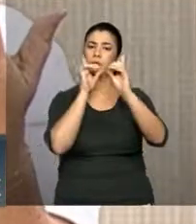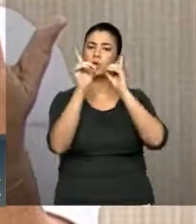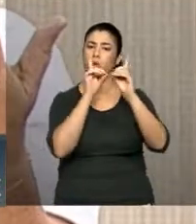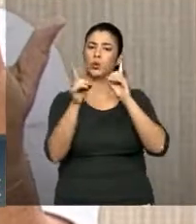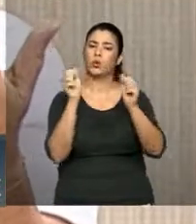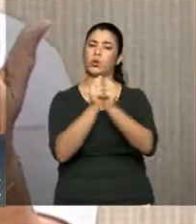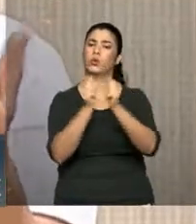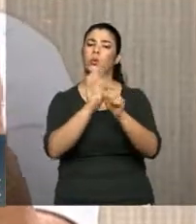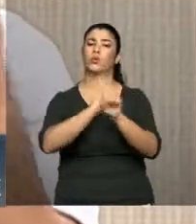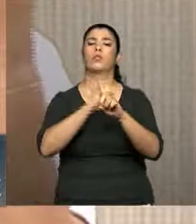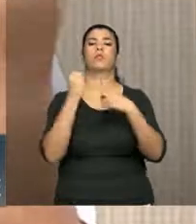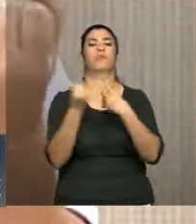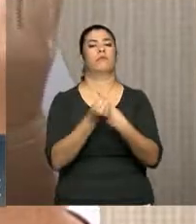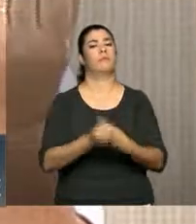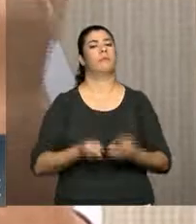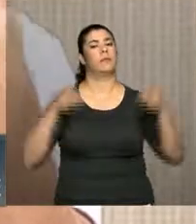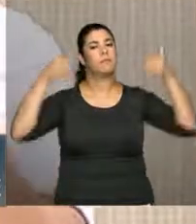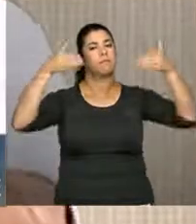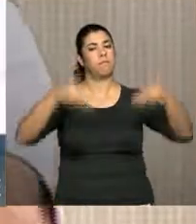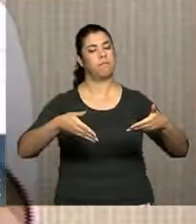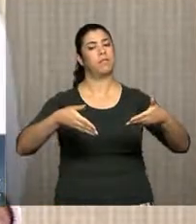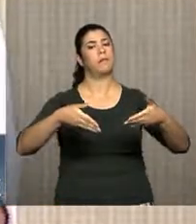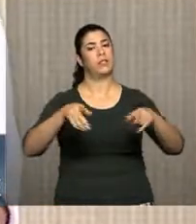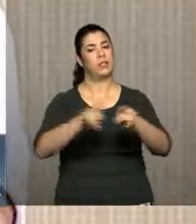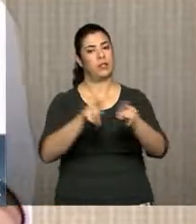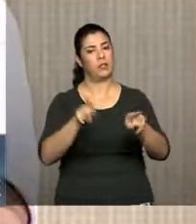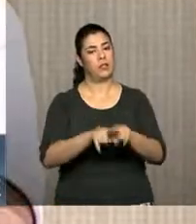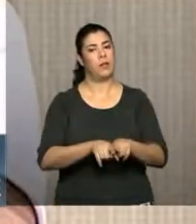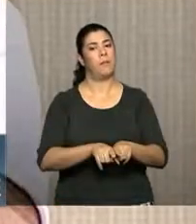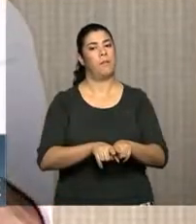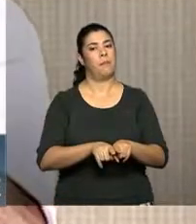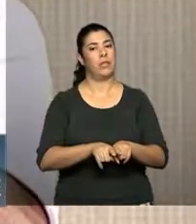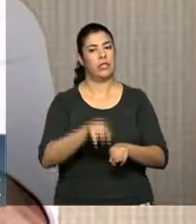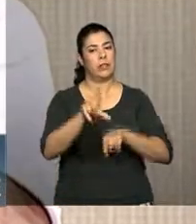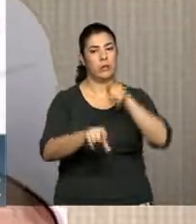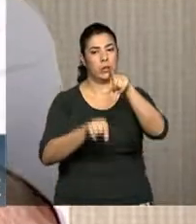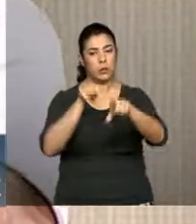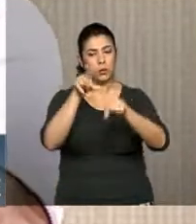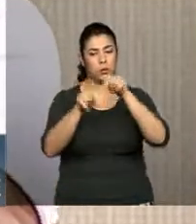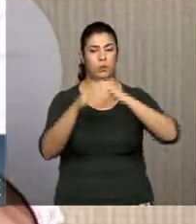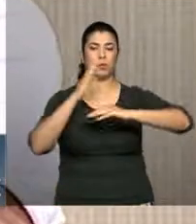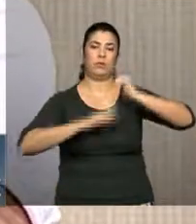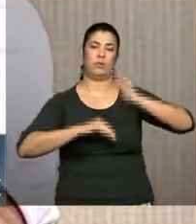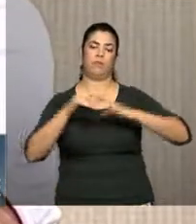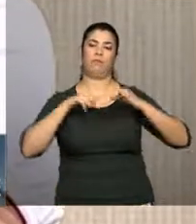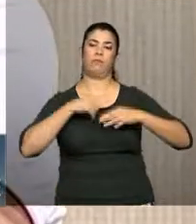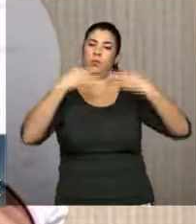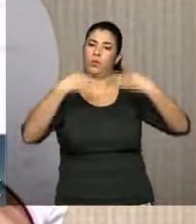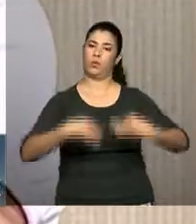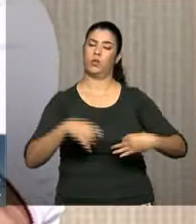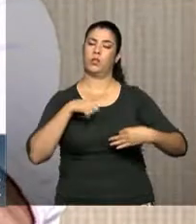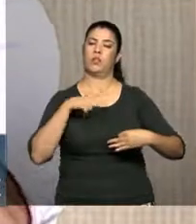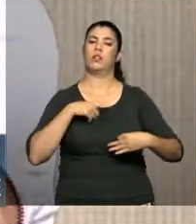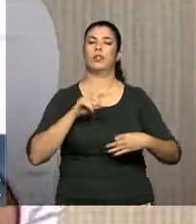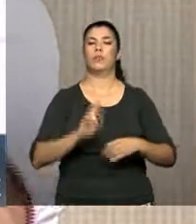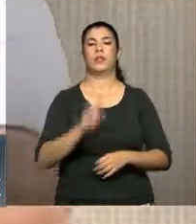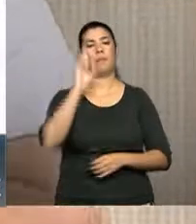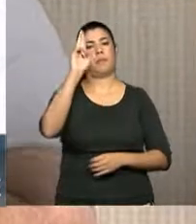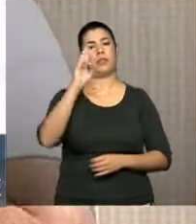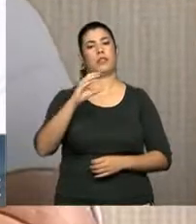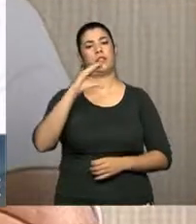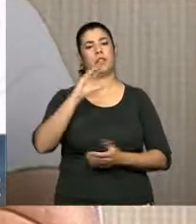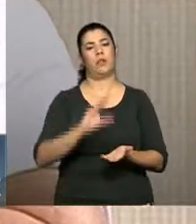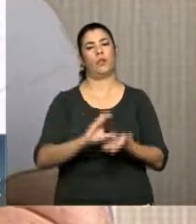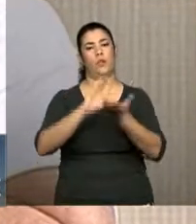nós queremos que participe ativamente na escolha dos profissionais qualificados para os conselheiros tutelares que